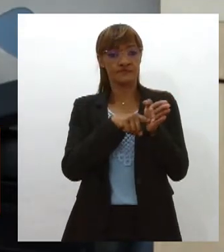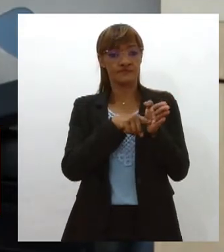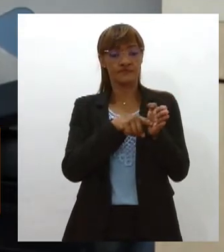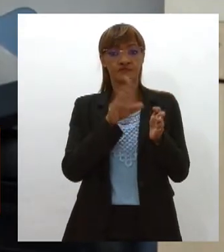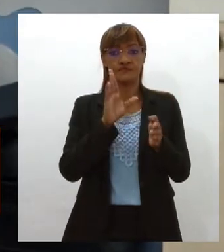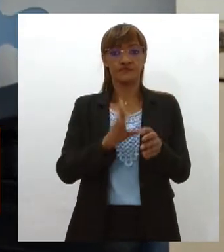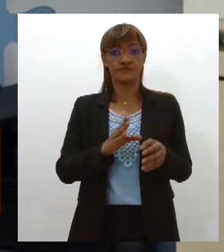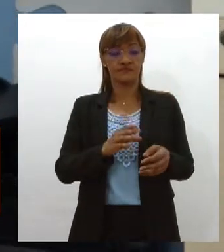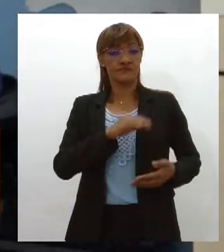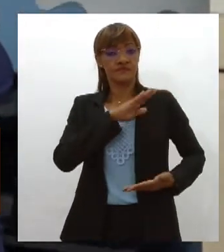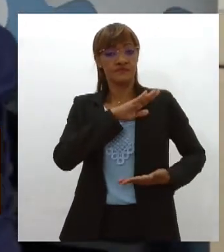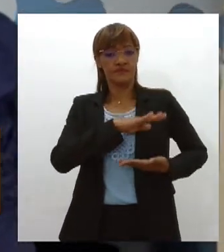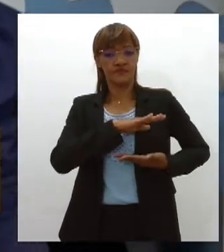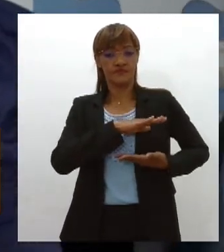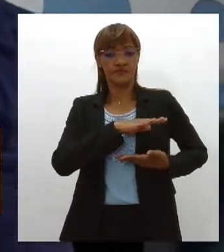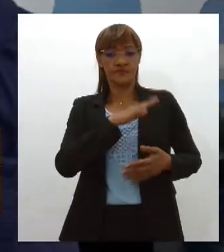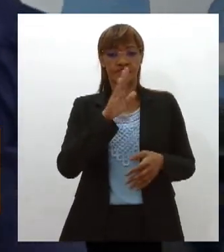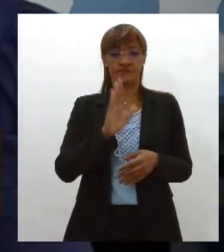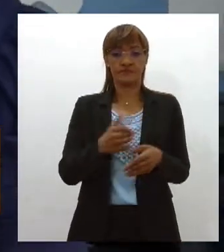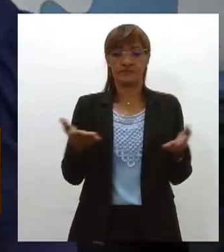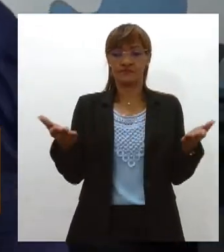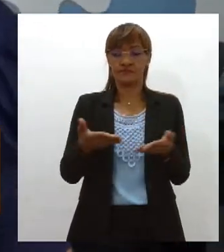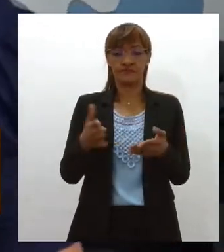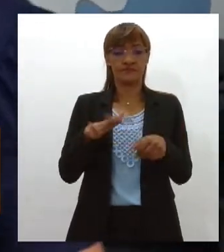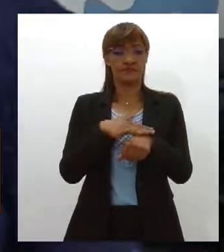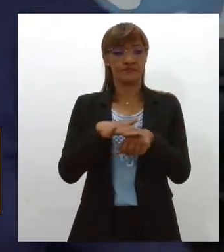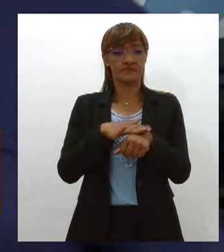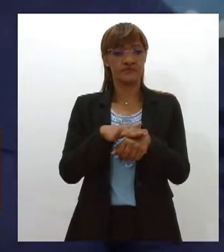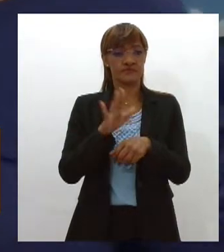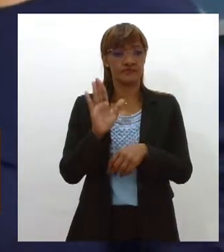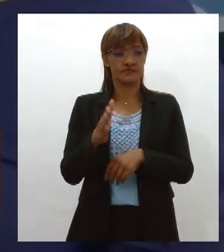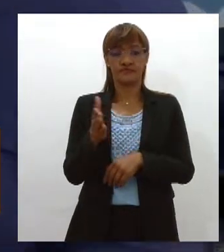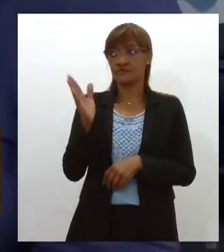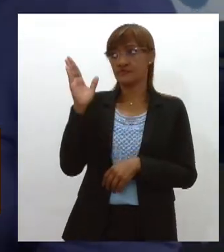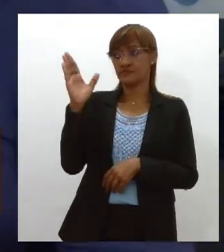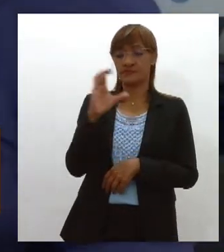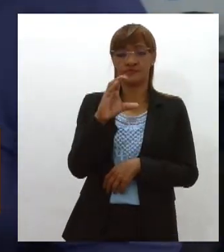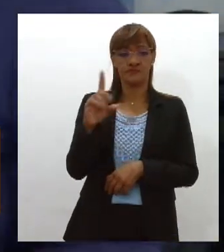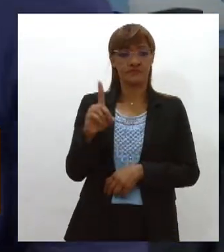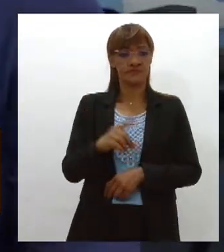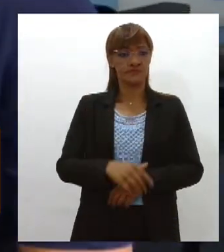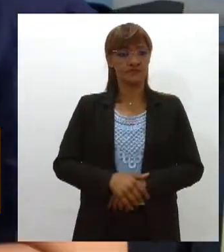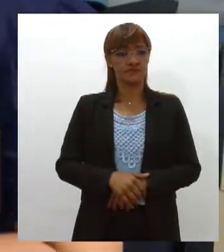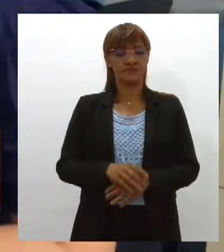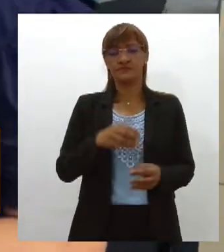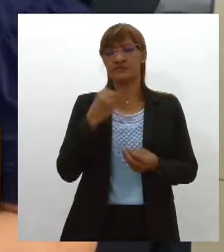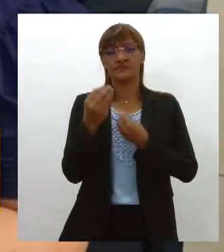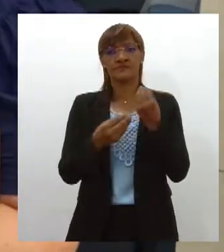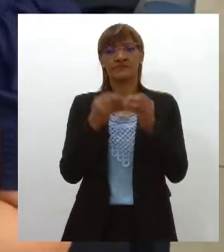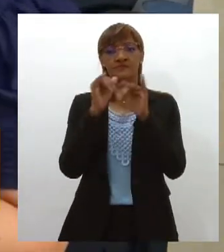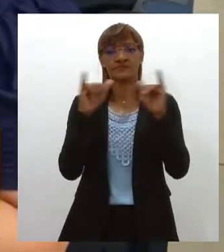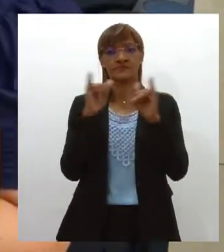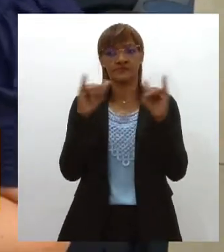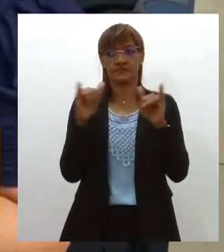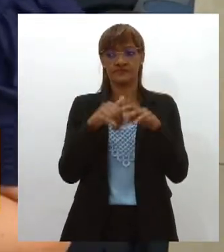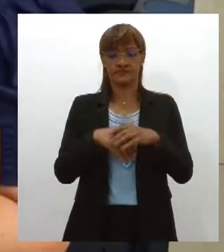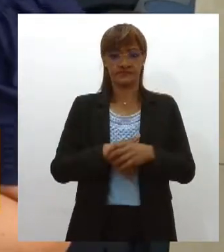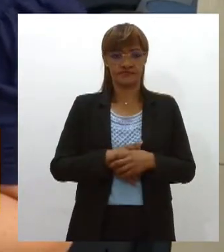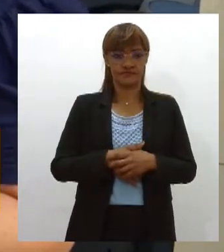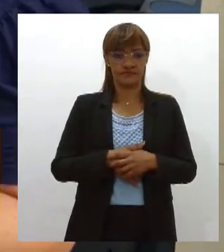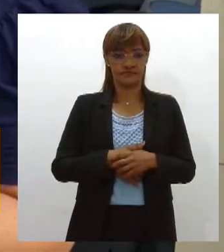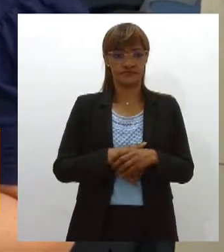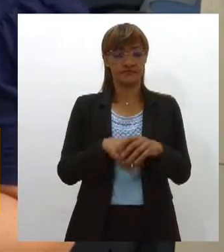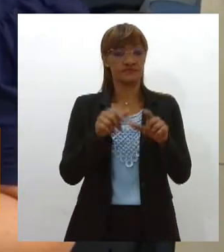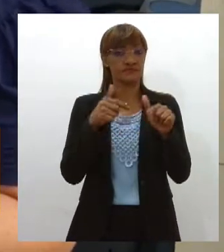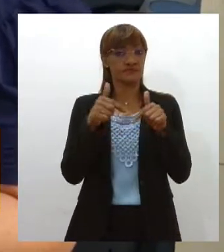Sobre isso, nós iremos conversar agora com Jamie Remir, ele é coordenador da campanha. Jamie, como é que funciona essa campanha? É uma ação social, como